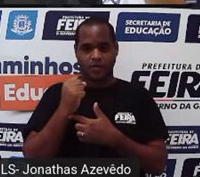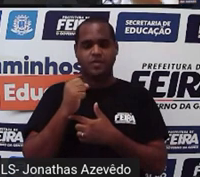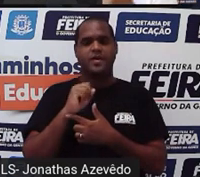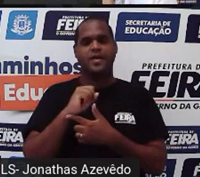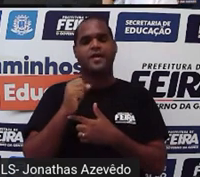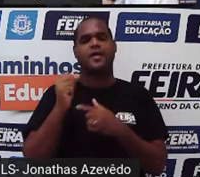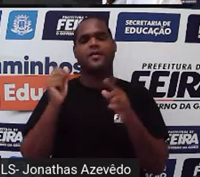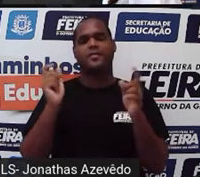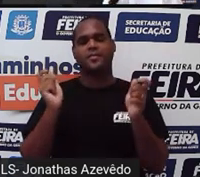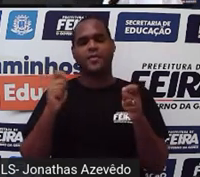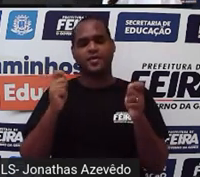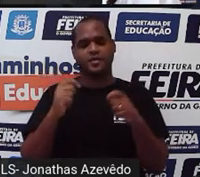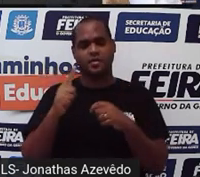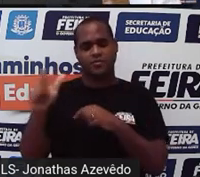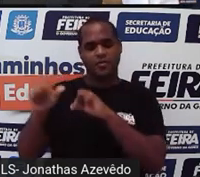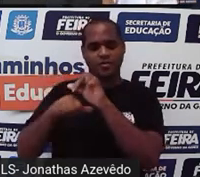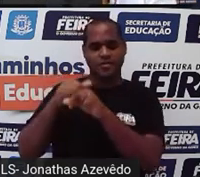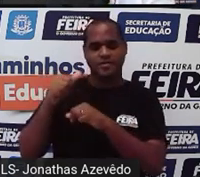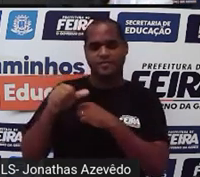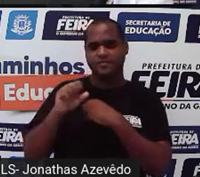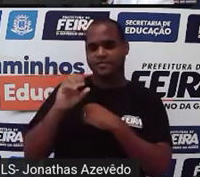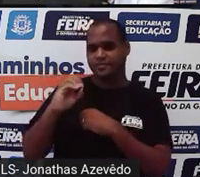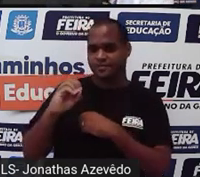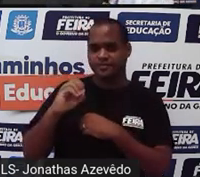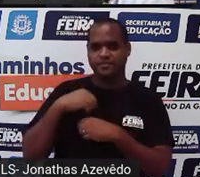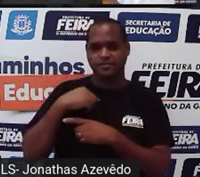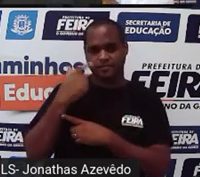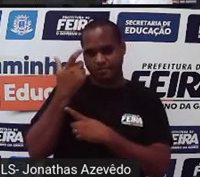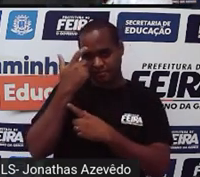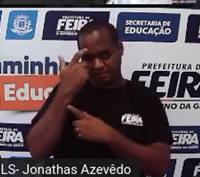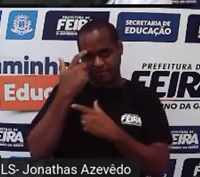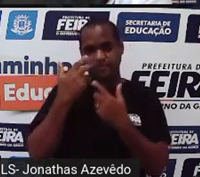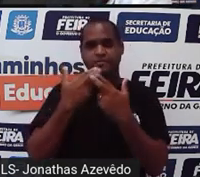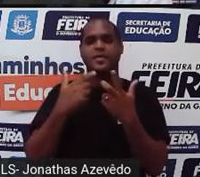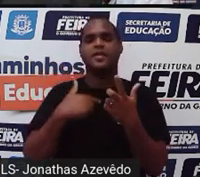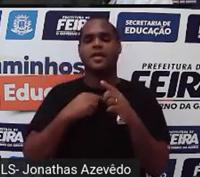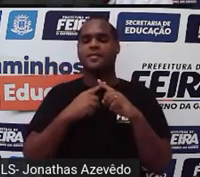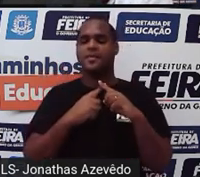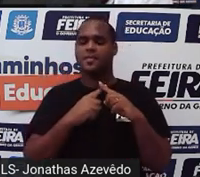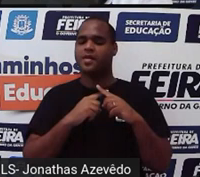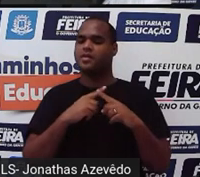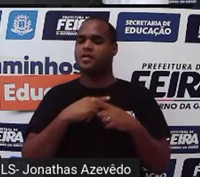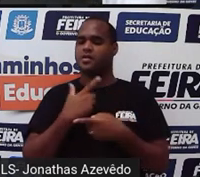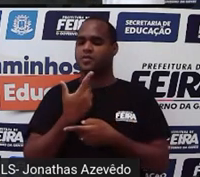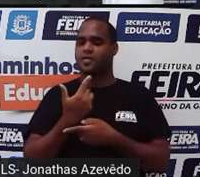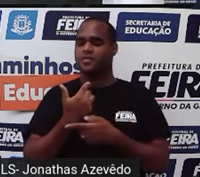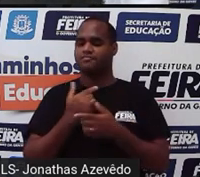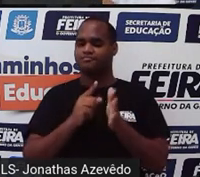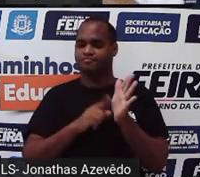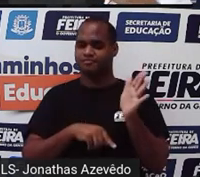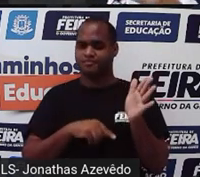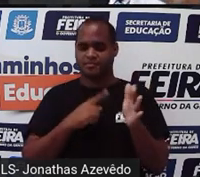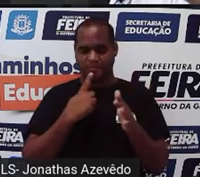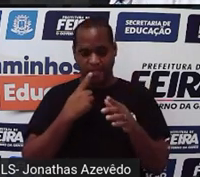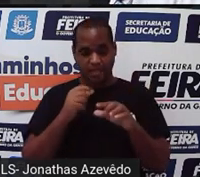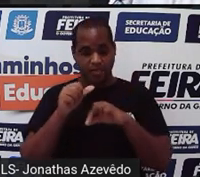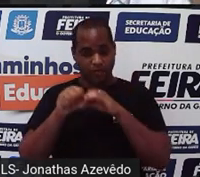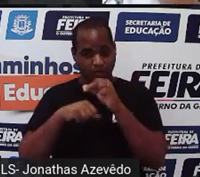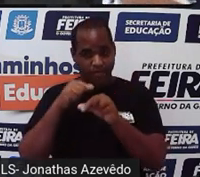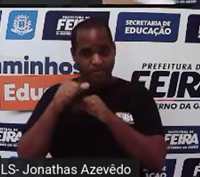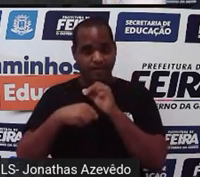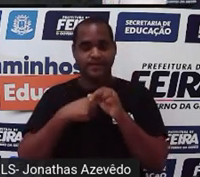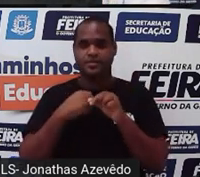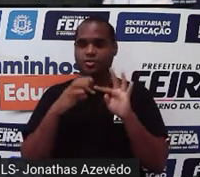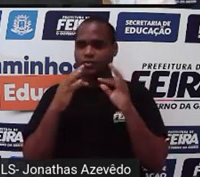oito Y em cima com mais oito embaixo zera eu vou pensar no x E aí eu multiplico por menos 12 mas eu multiplico toda a